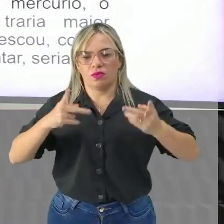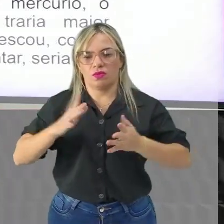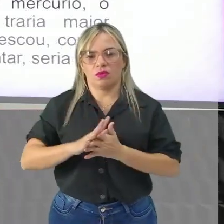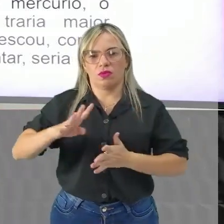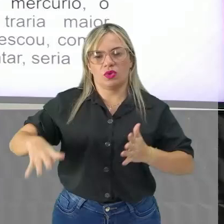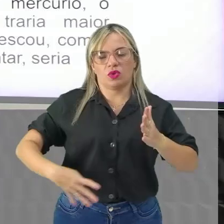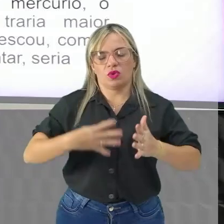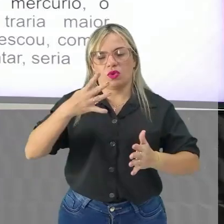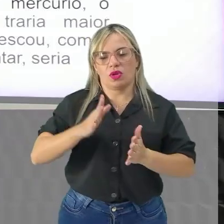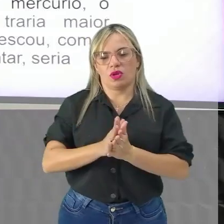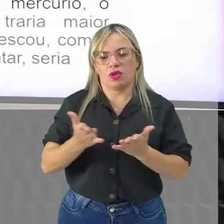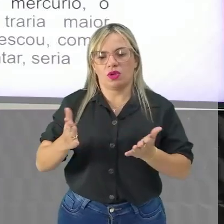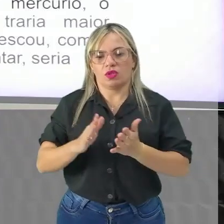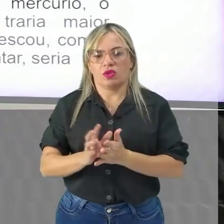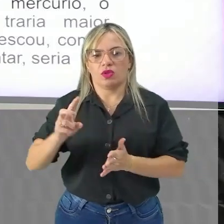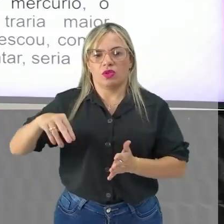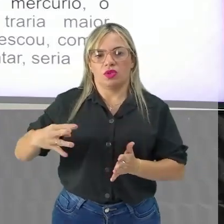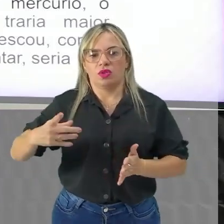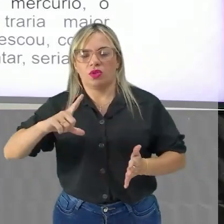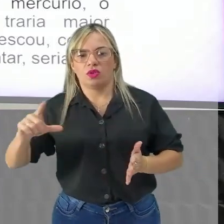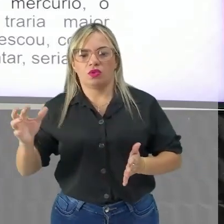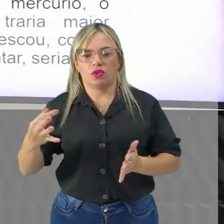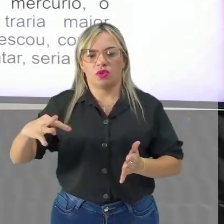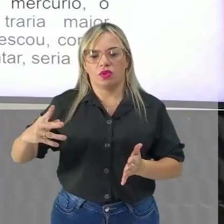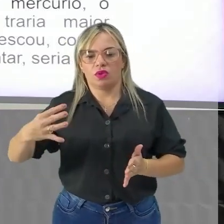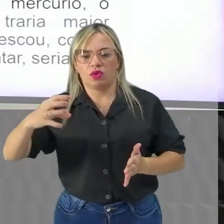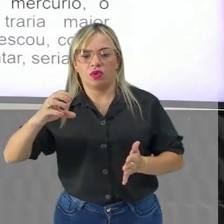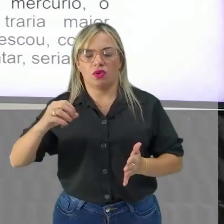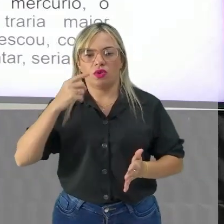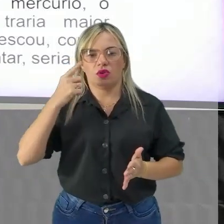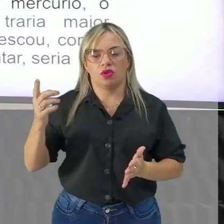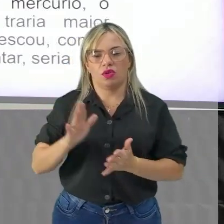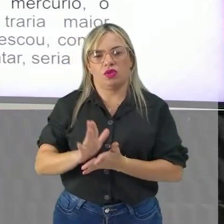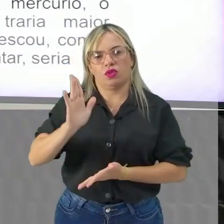nível trófico, quer dizer, ele já consumiu